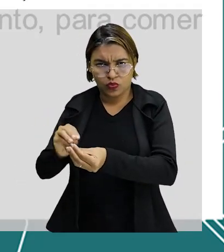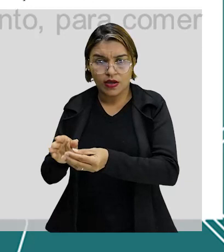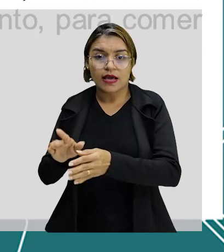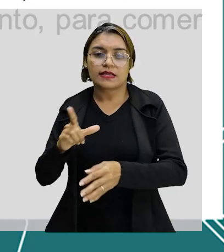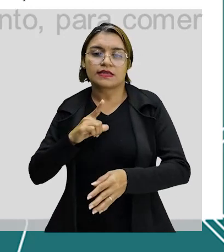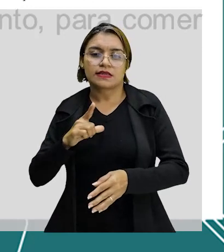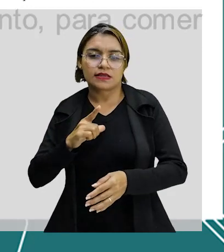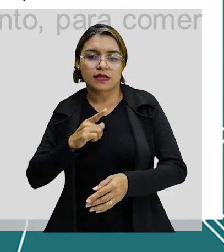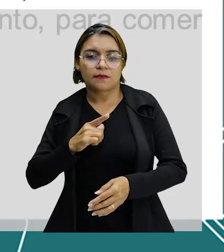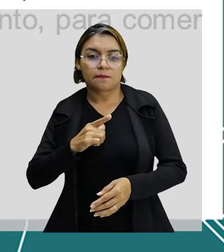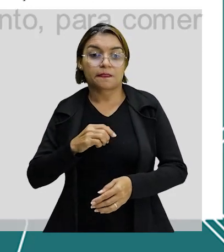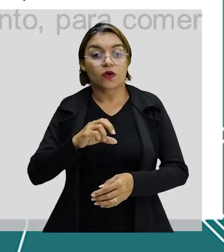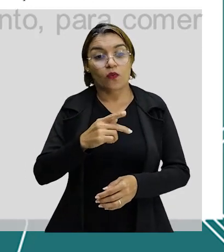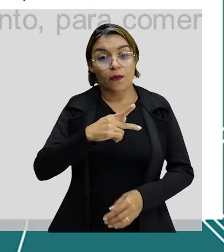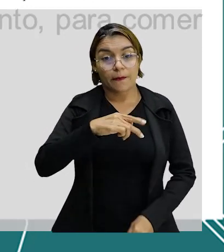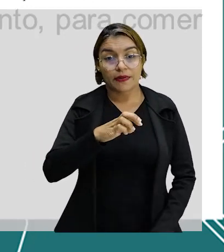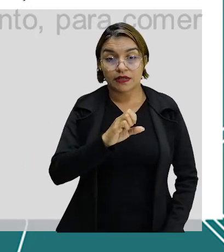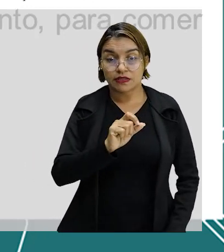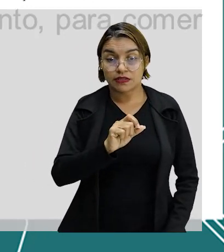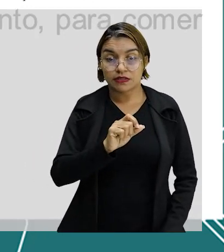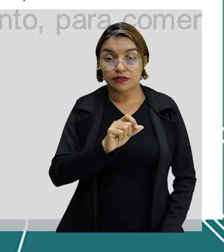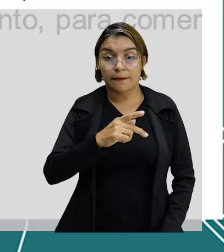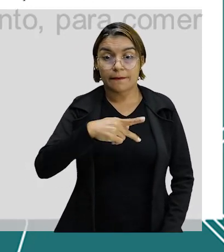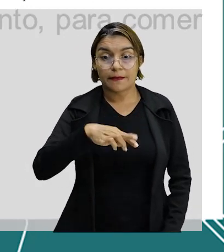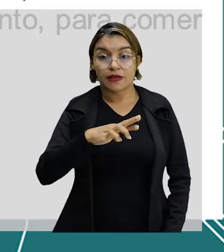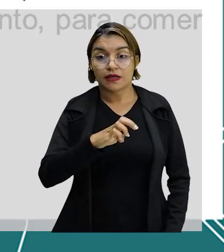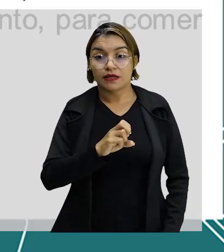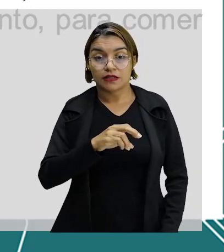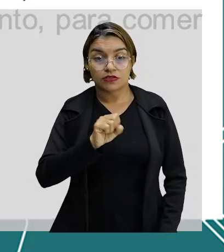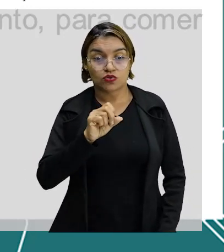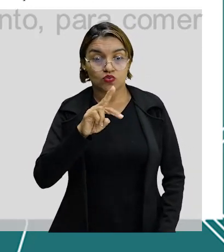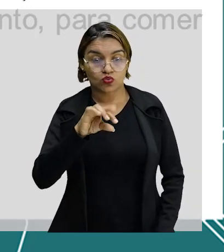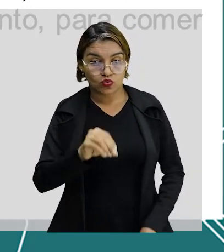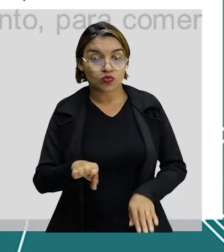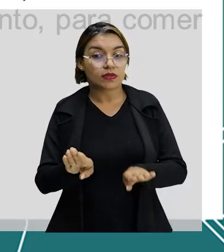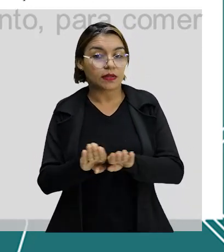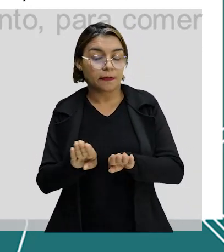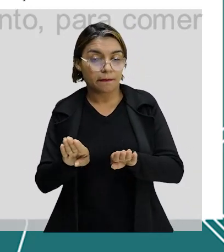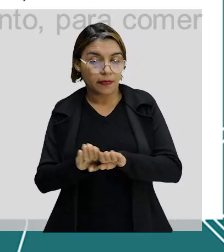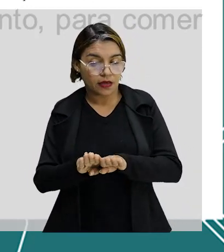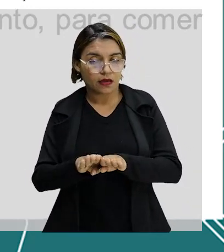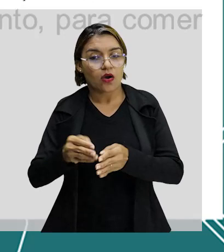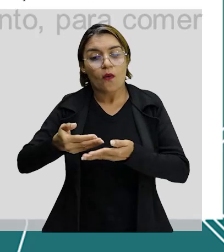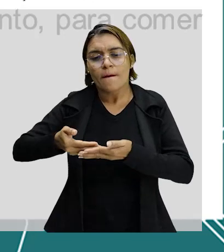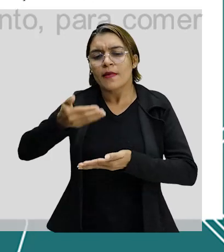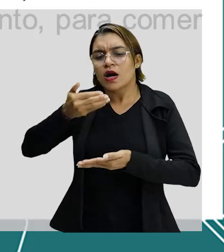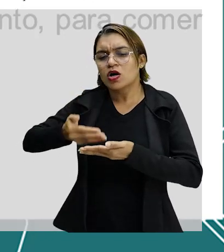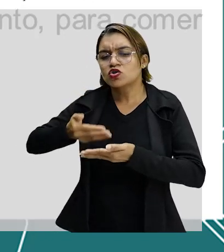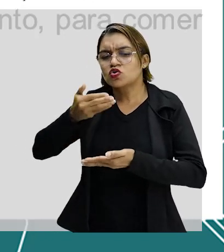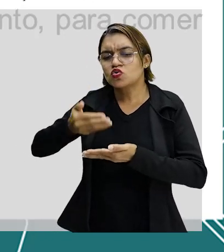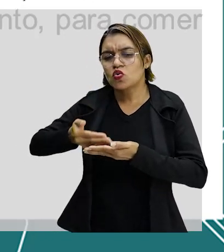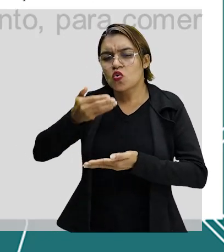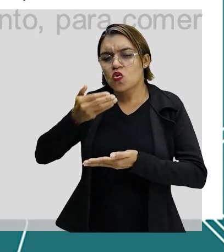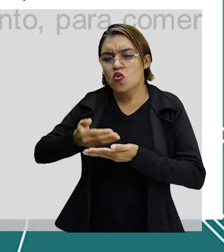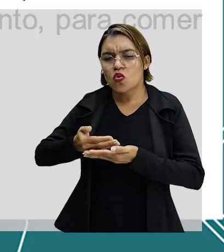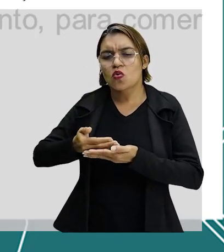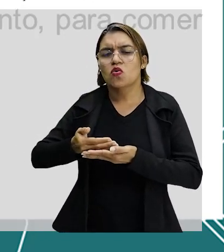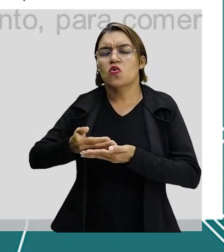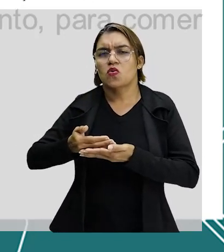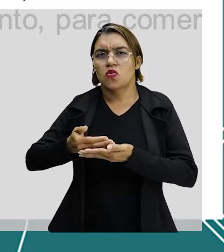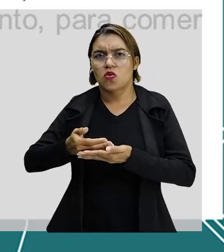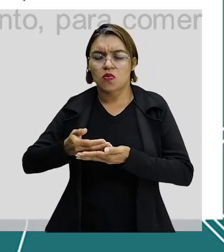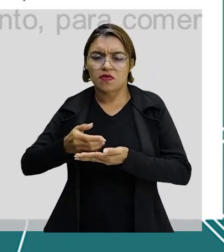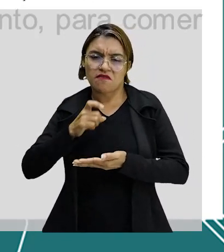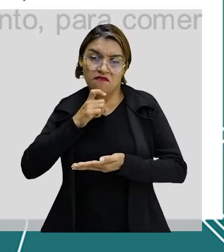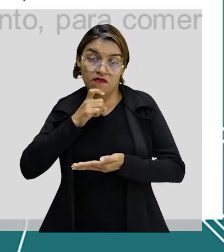que é o presunto, o gazpacho, o salmorejo, que é uma sopa fria de vegetais como o gazpacho,